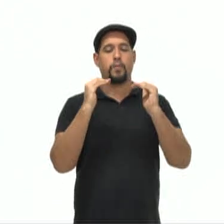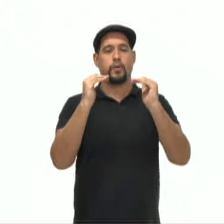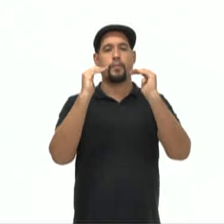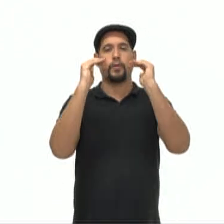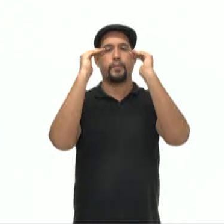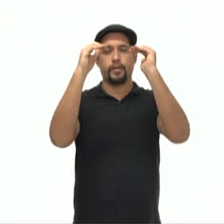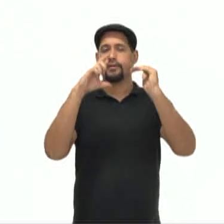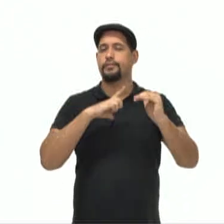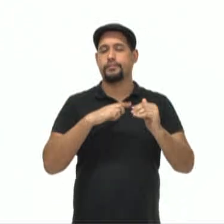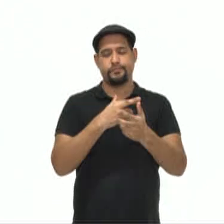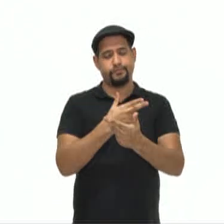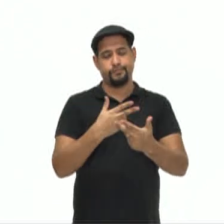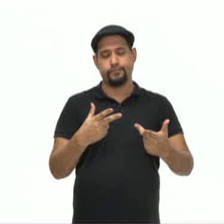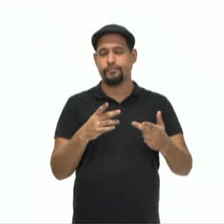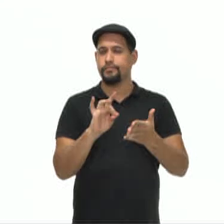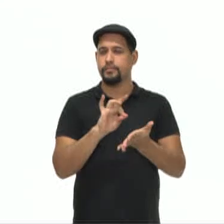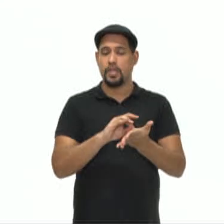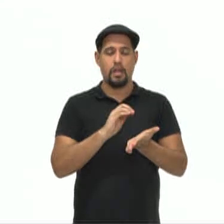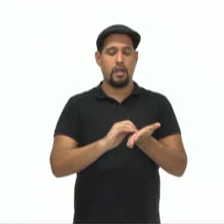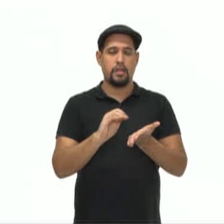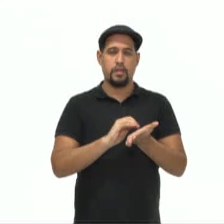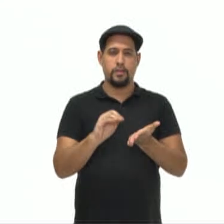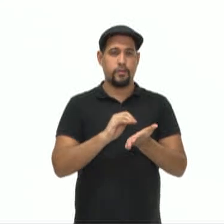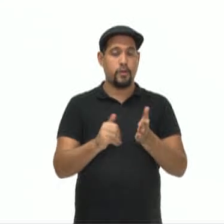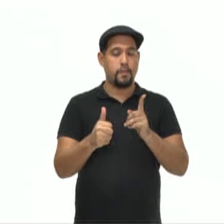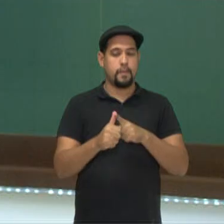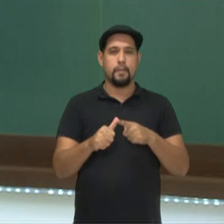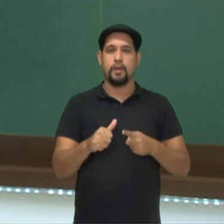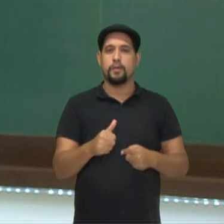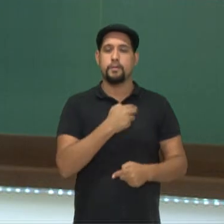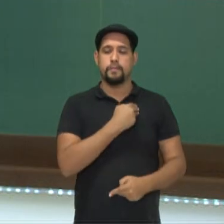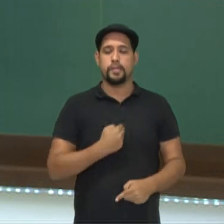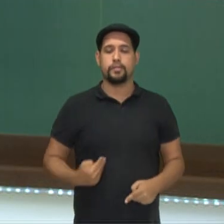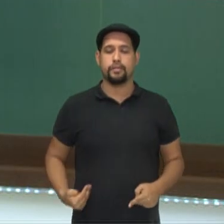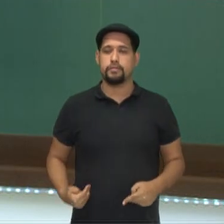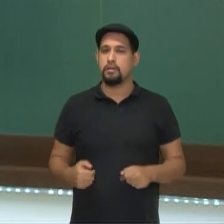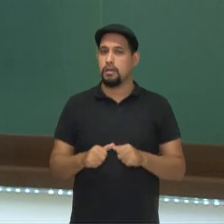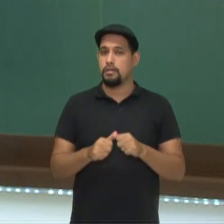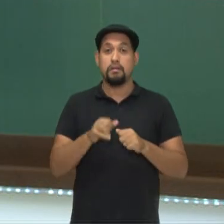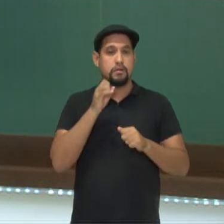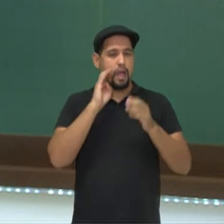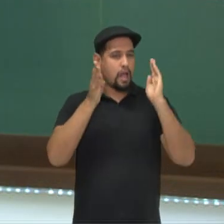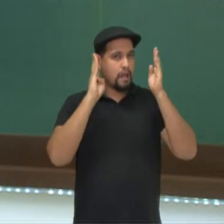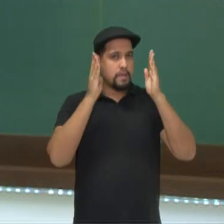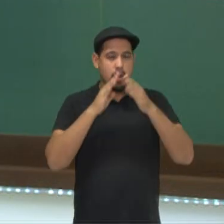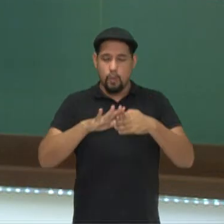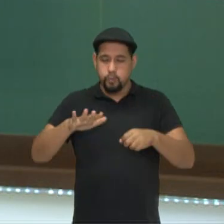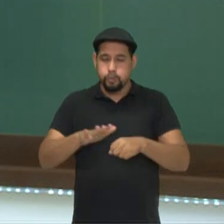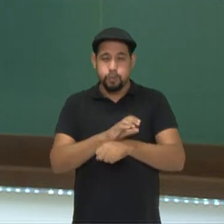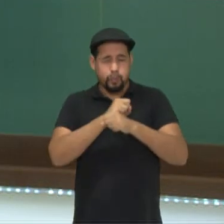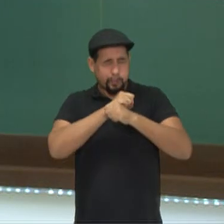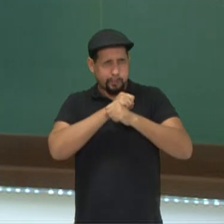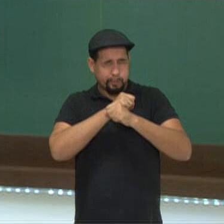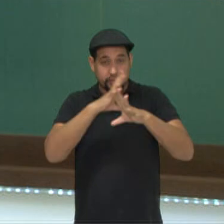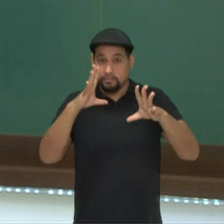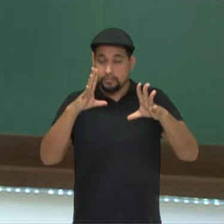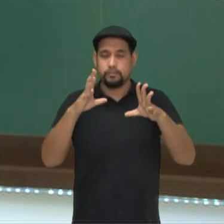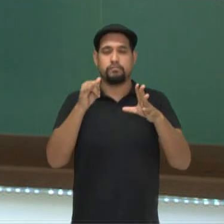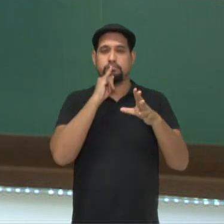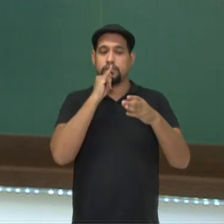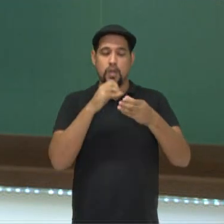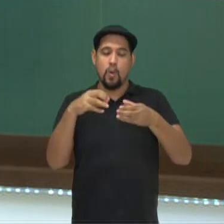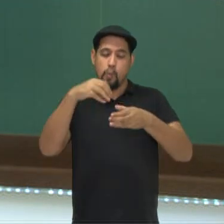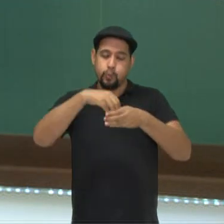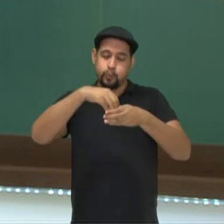oficiais, entre outras o escritório do primeiro-ministro. Então ele deixou uma caminhonete cheia de explosivos na frente